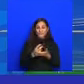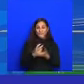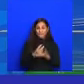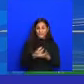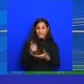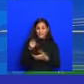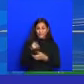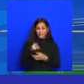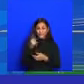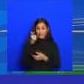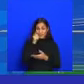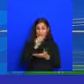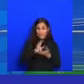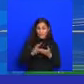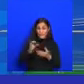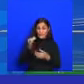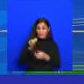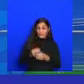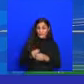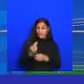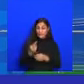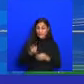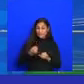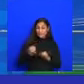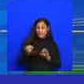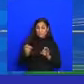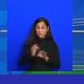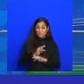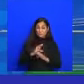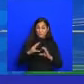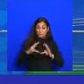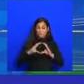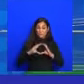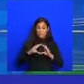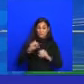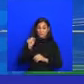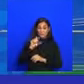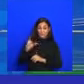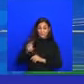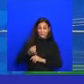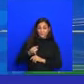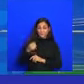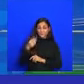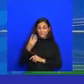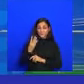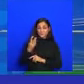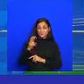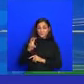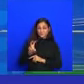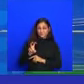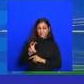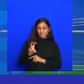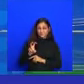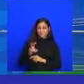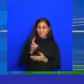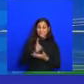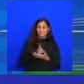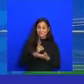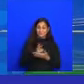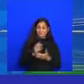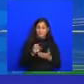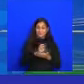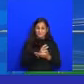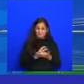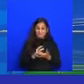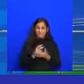ganha a partir de dois acertos em boa sorte bola azul 45 Azul 45 na sequência